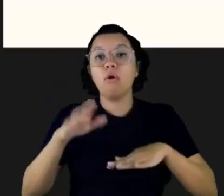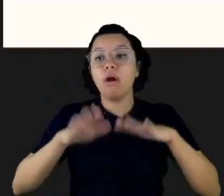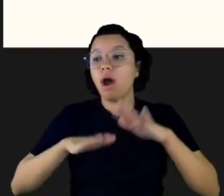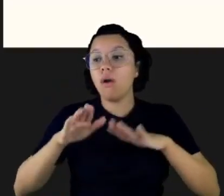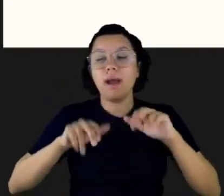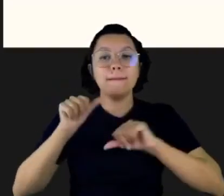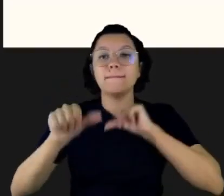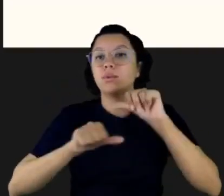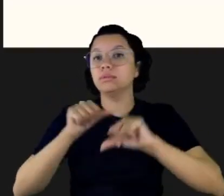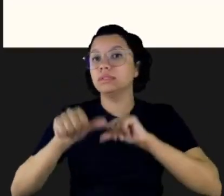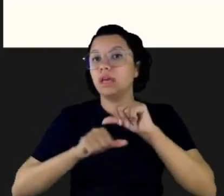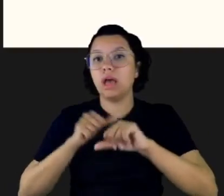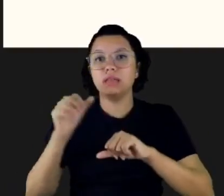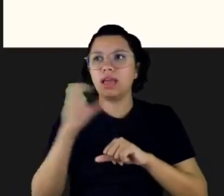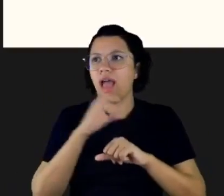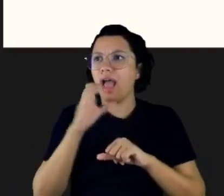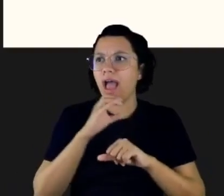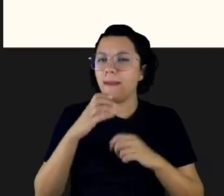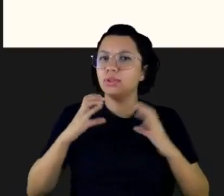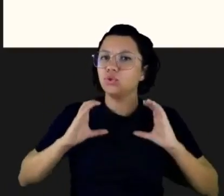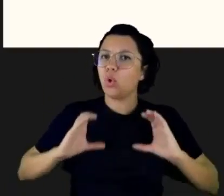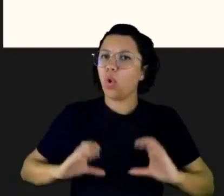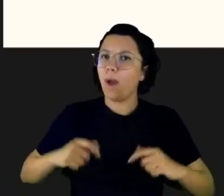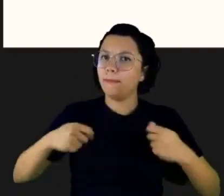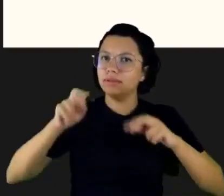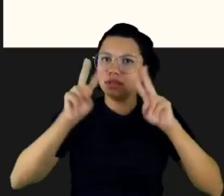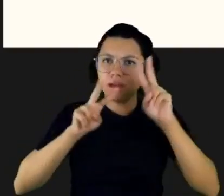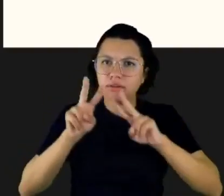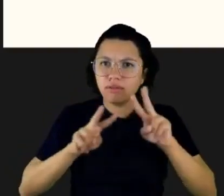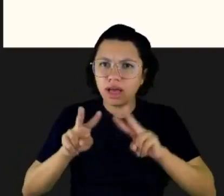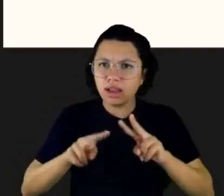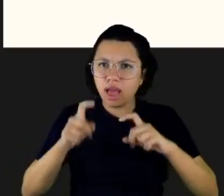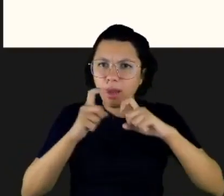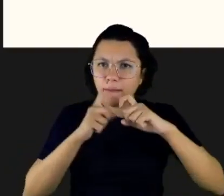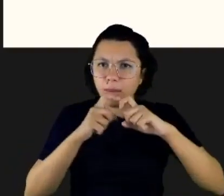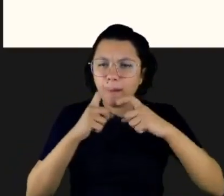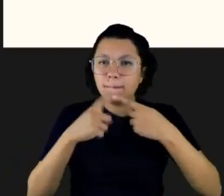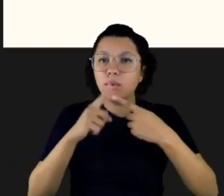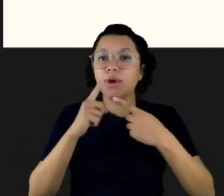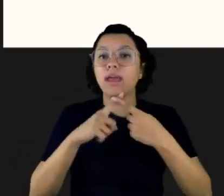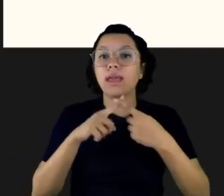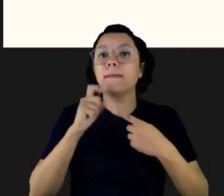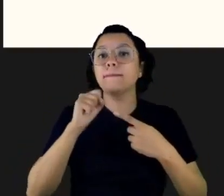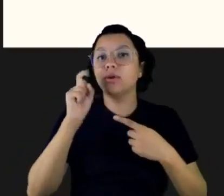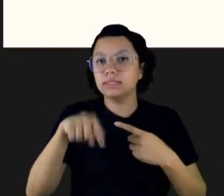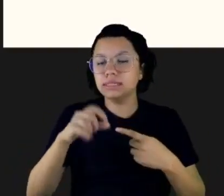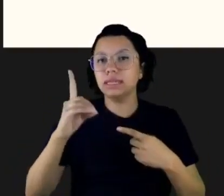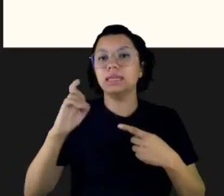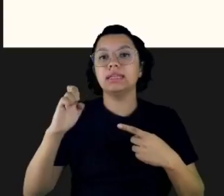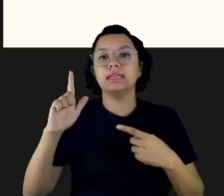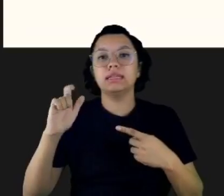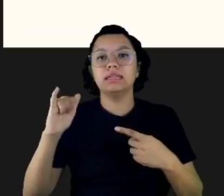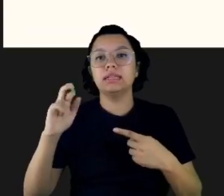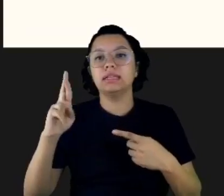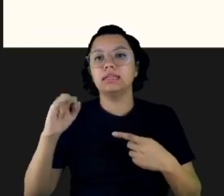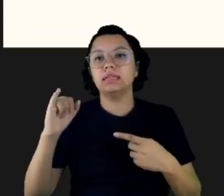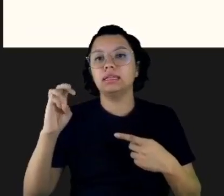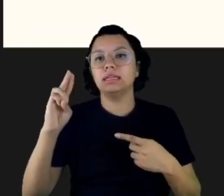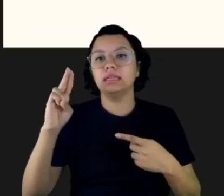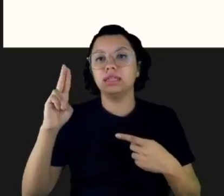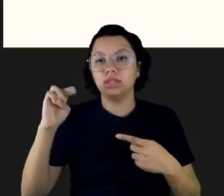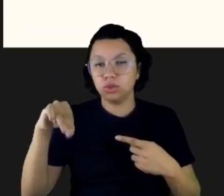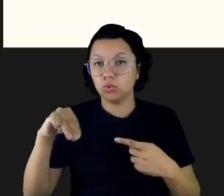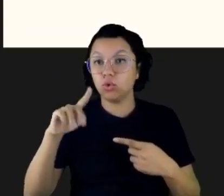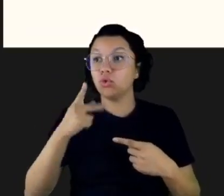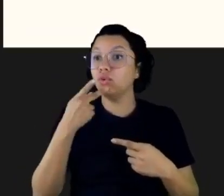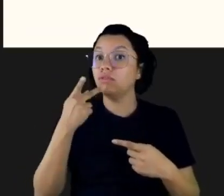comportamento deve ser avaliada pelo médico, porque isso pode ser delírio. Entendam que eu estou dizendo de um idoso